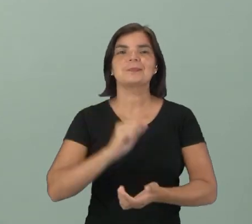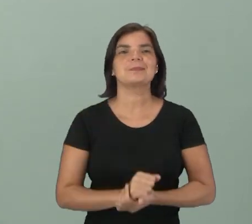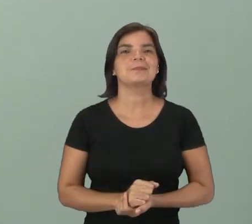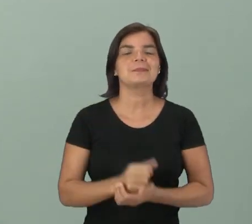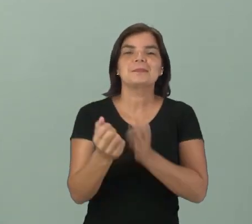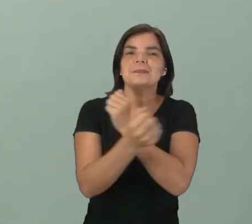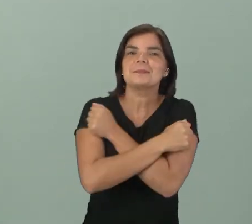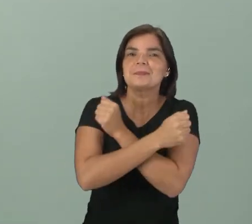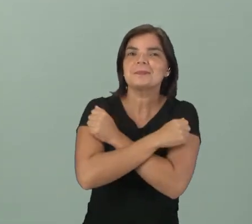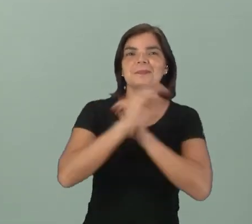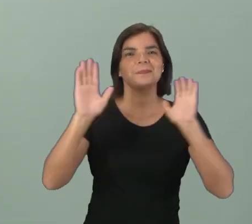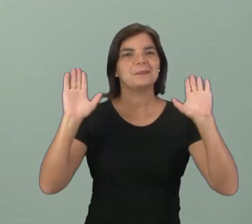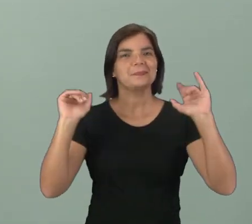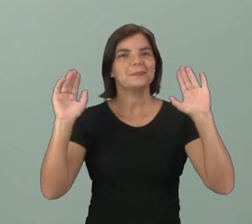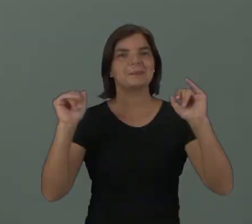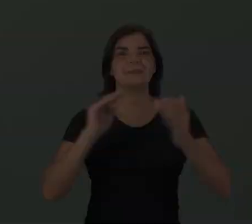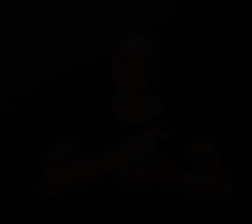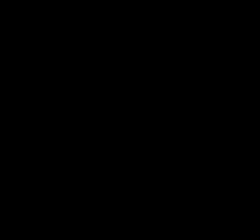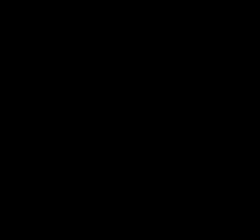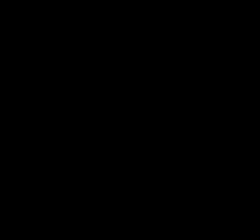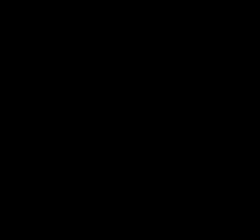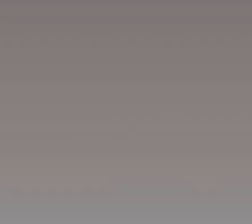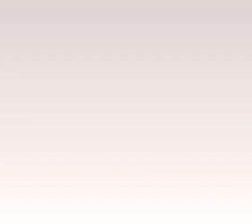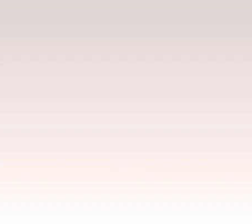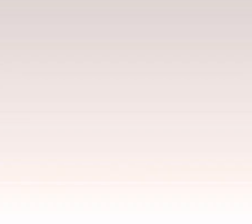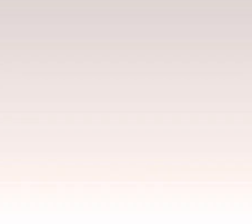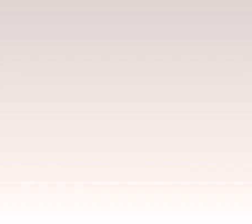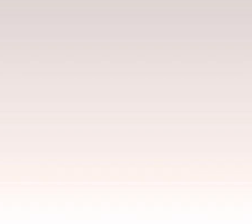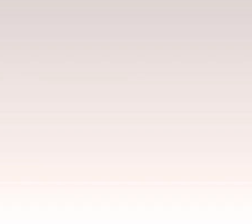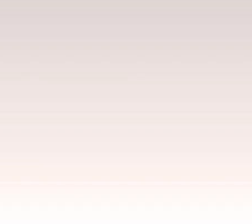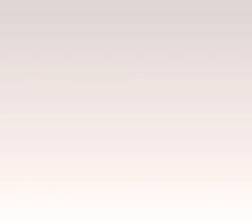educ um abraço e até a próxima